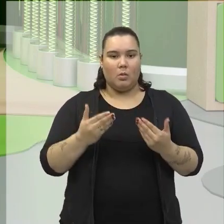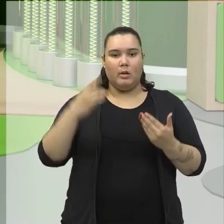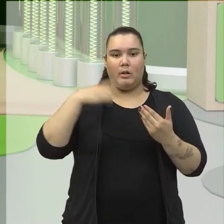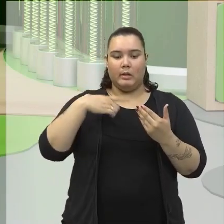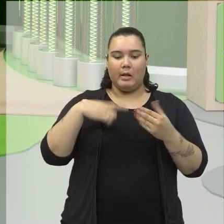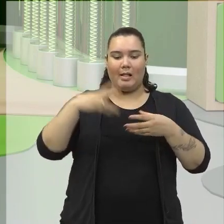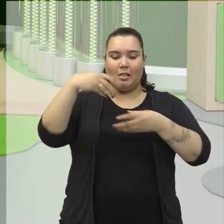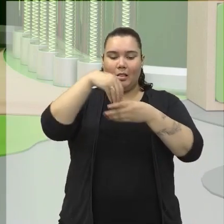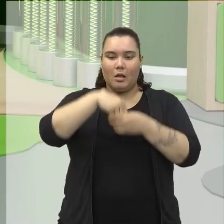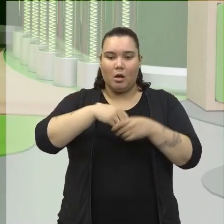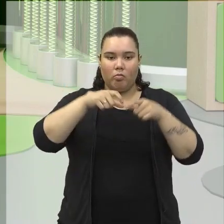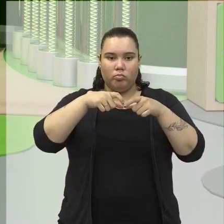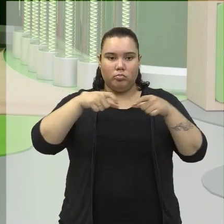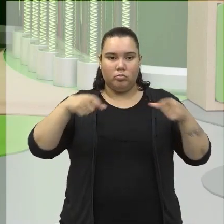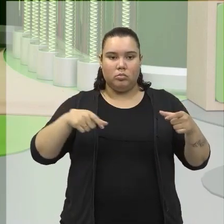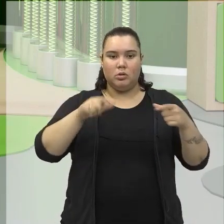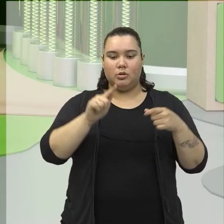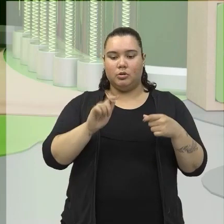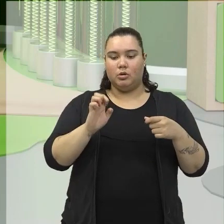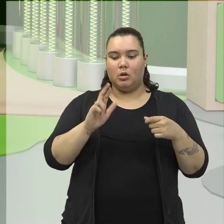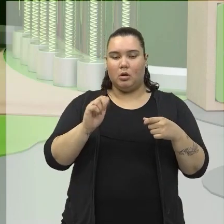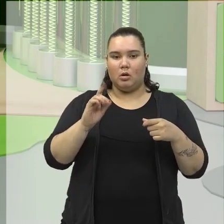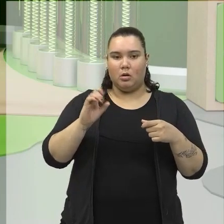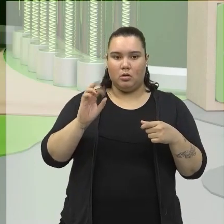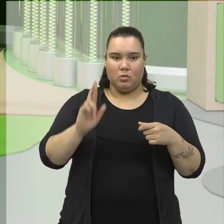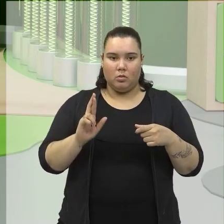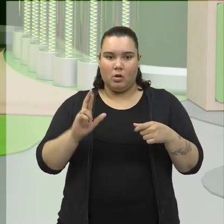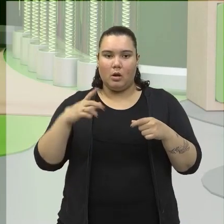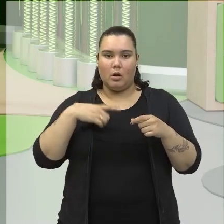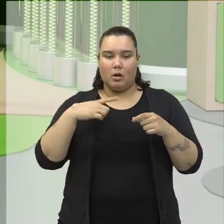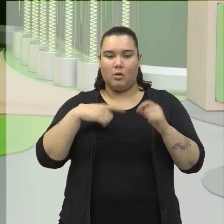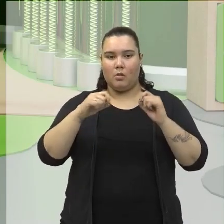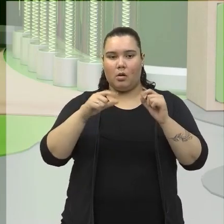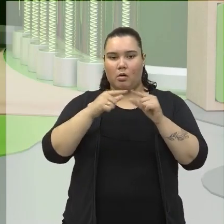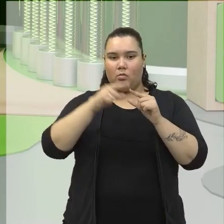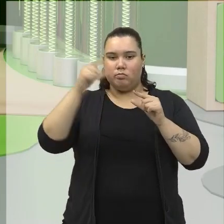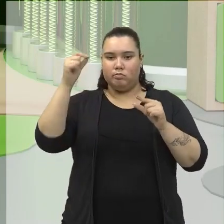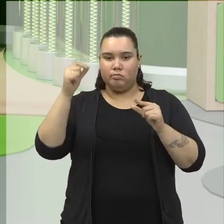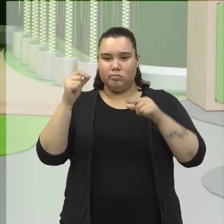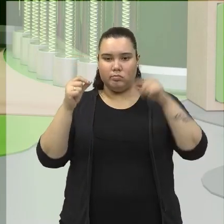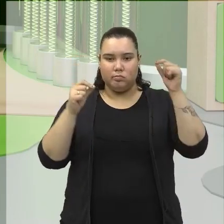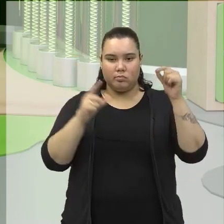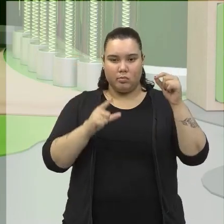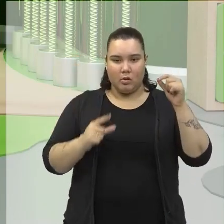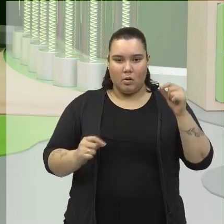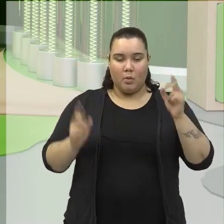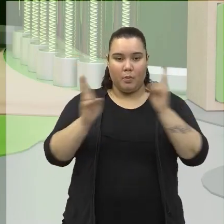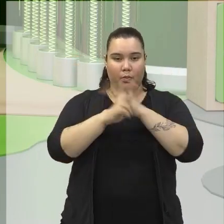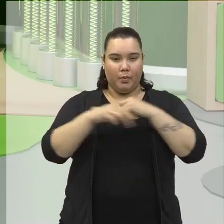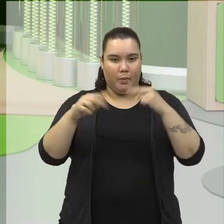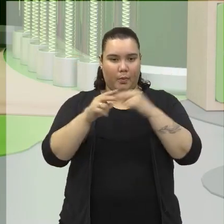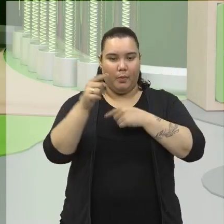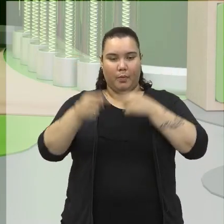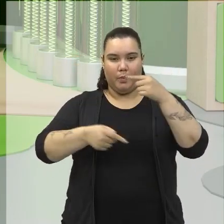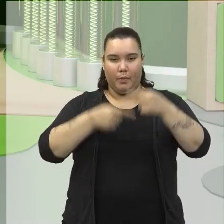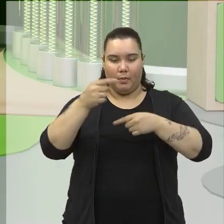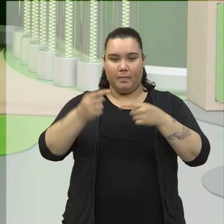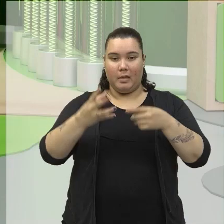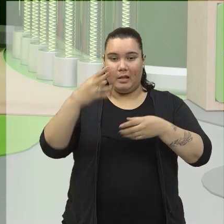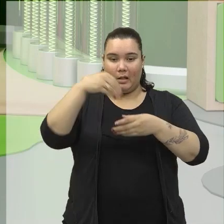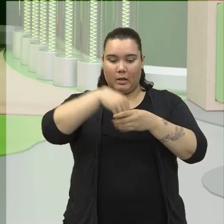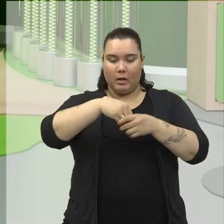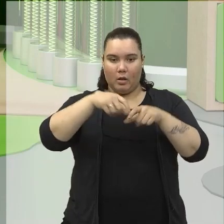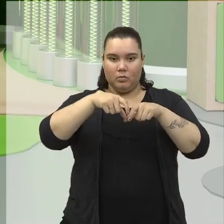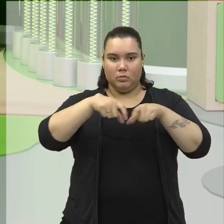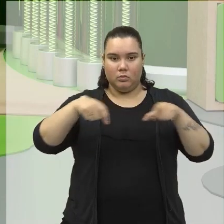as pás, né, que são essas hélices, que é o que está movimentando ali na imagem, como você está visualizando. E aqui nessa área, ó, aqui dentro, a gente